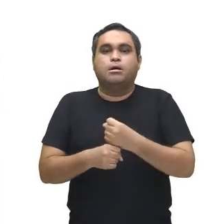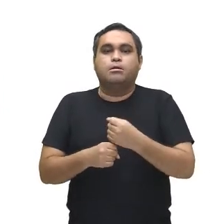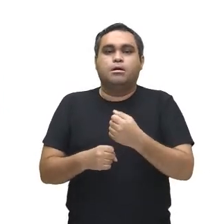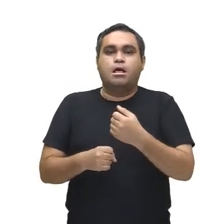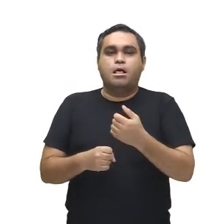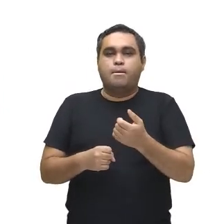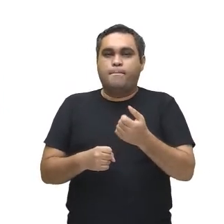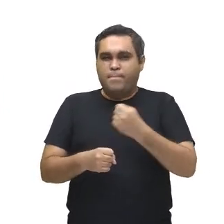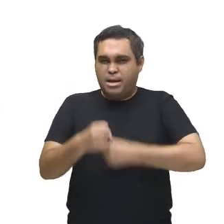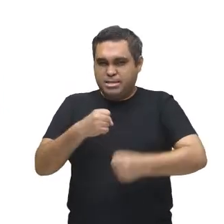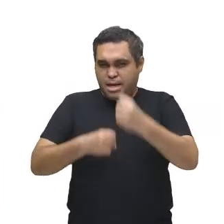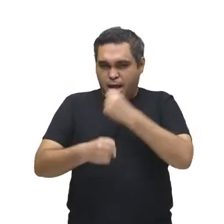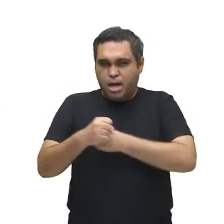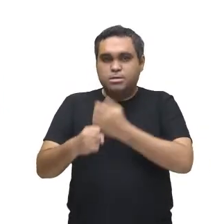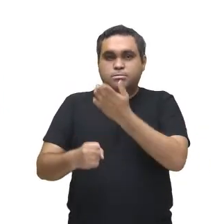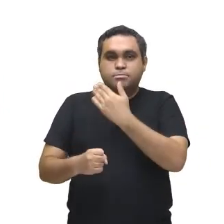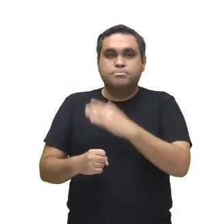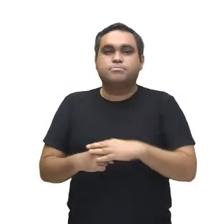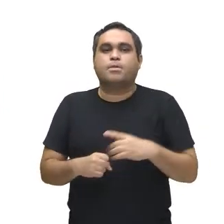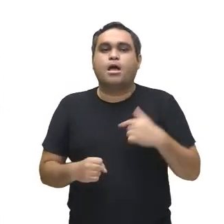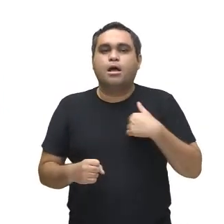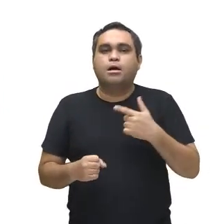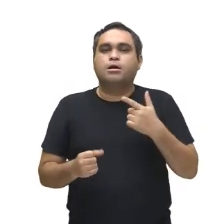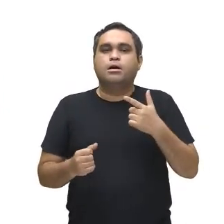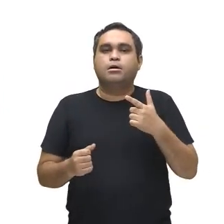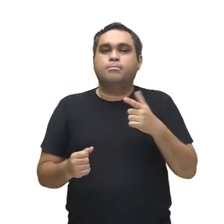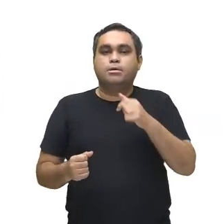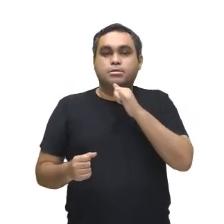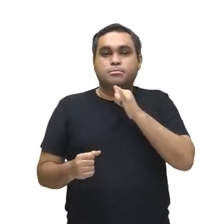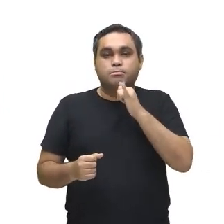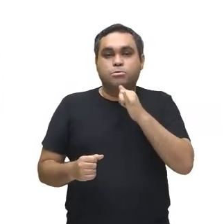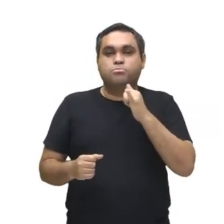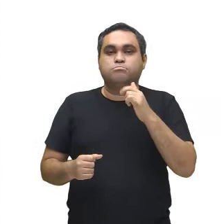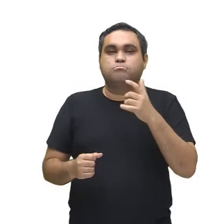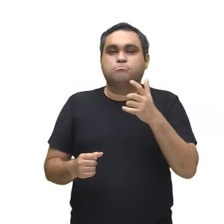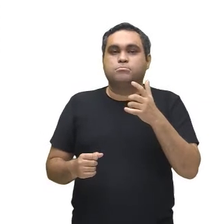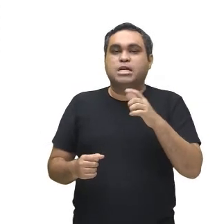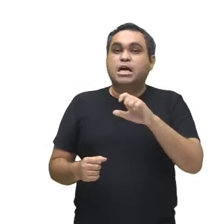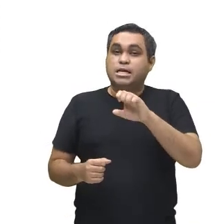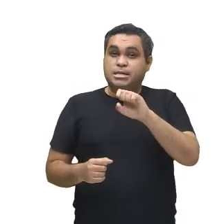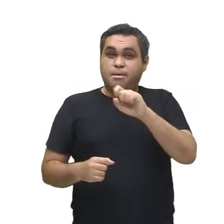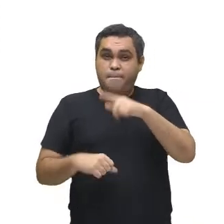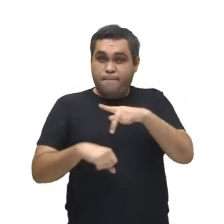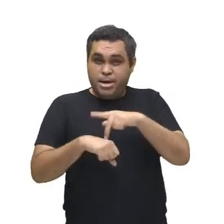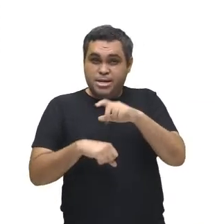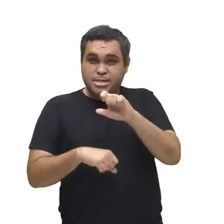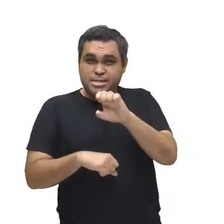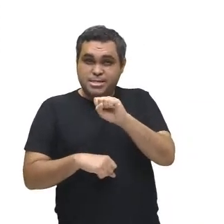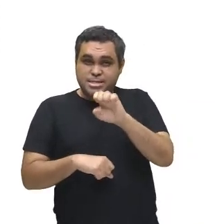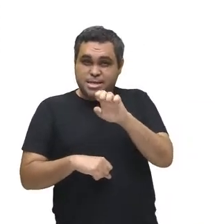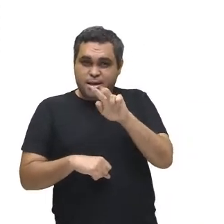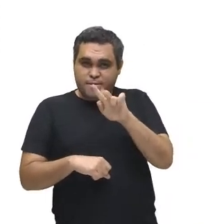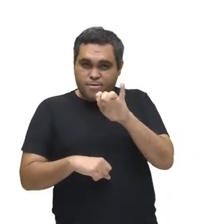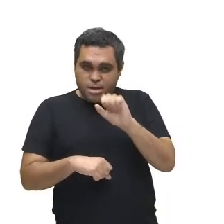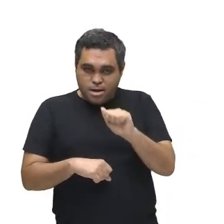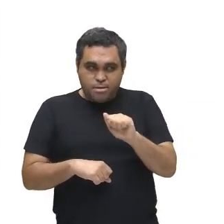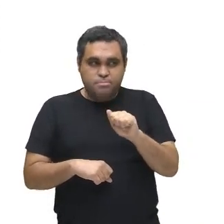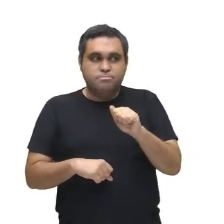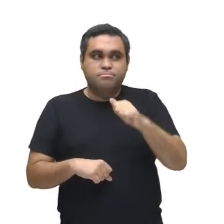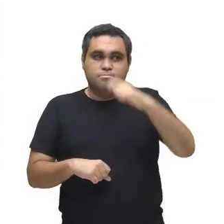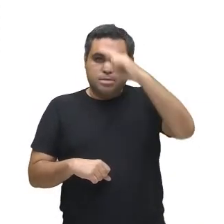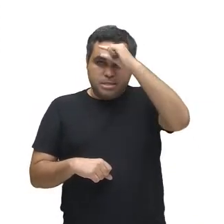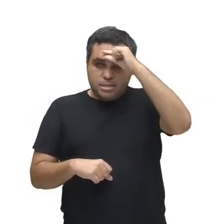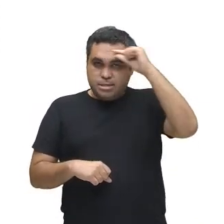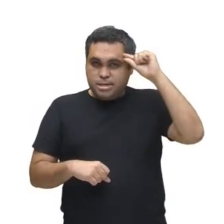uma influência muito forte sobre a Sérvia. Mas, ao mesmo tempo, a Sérvia também era subordinada ao Império